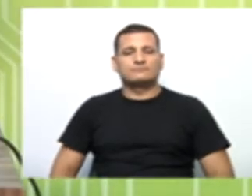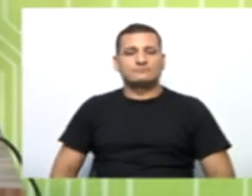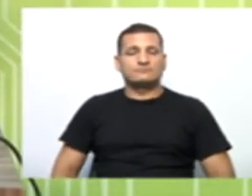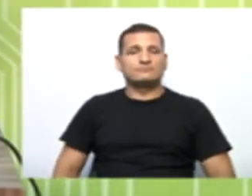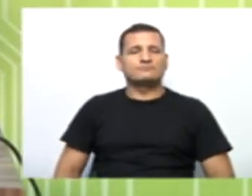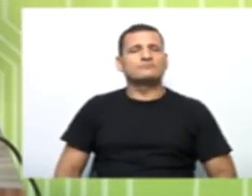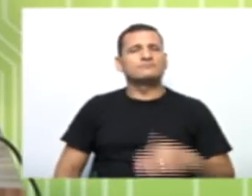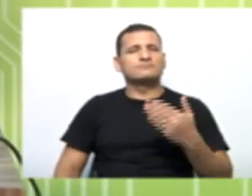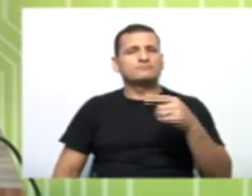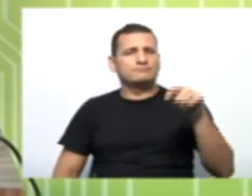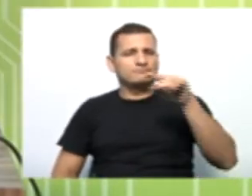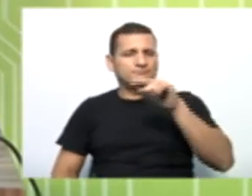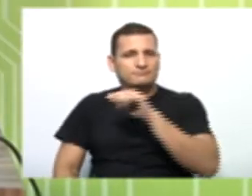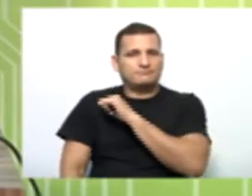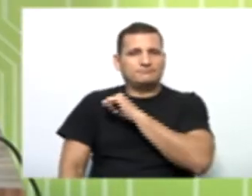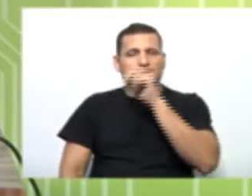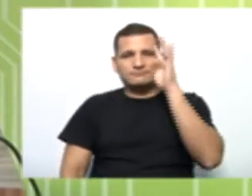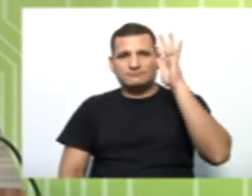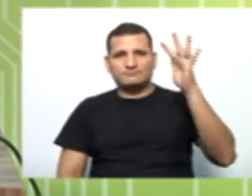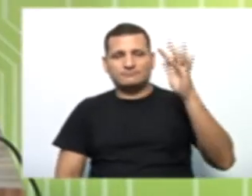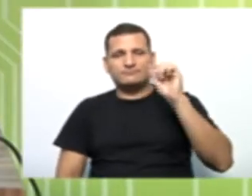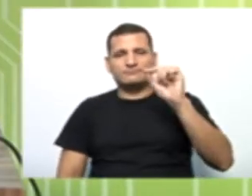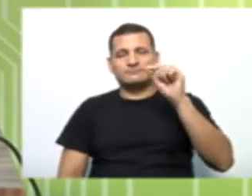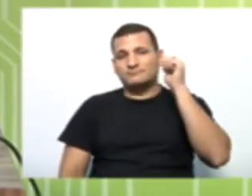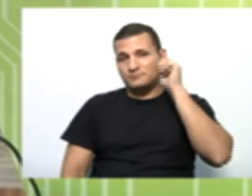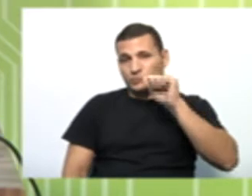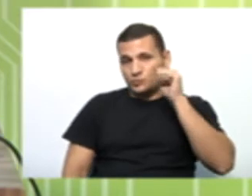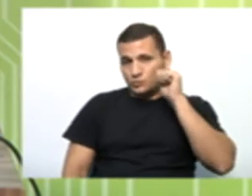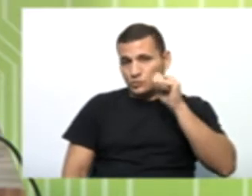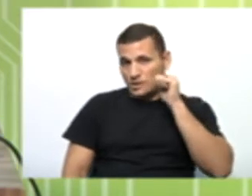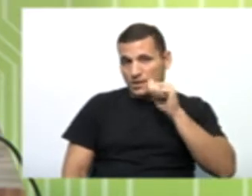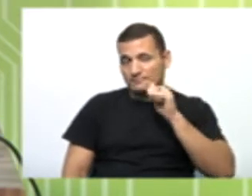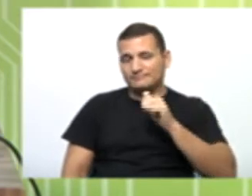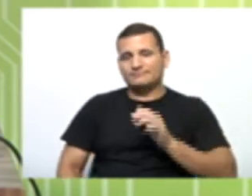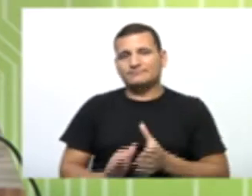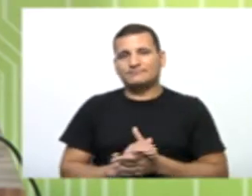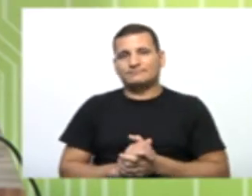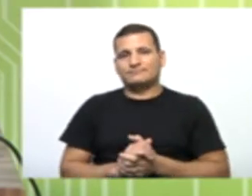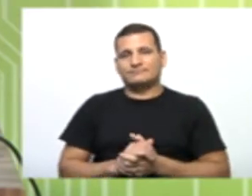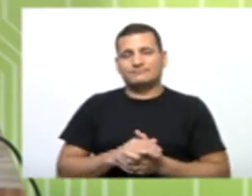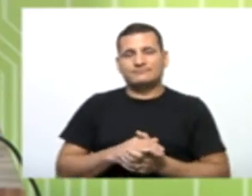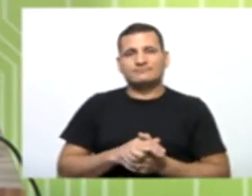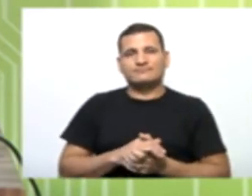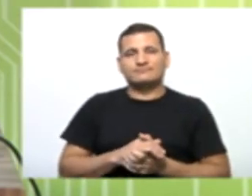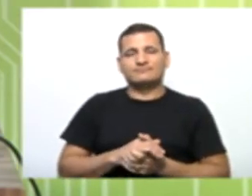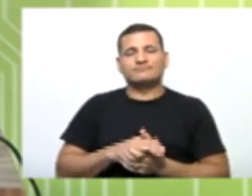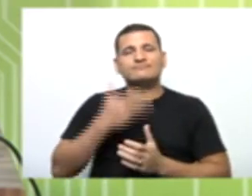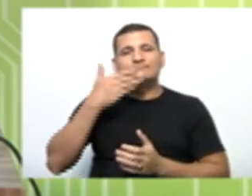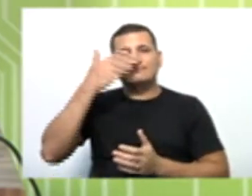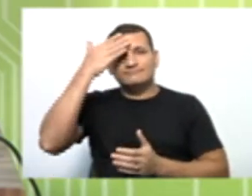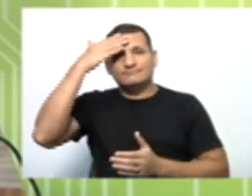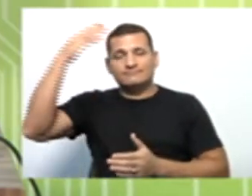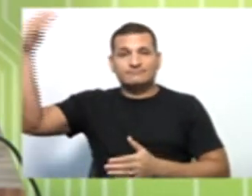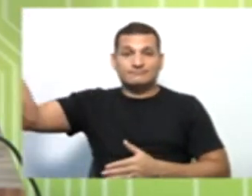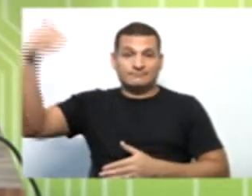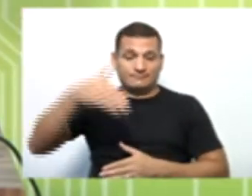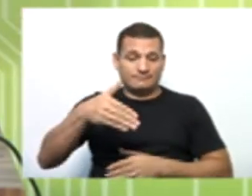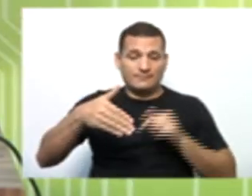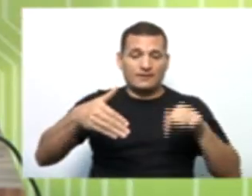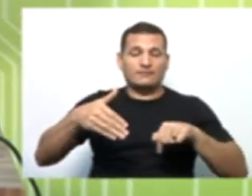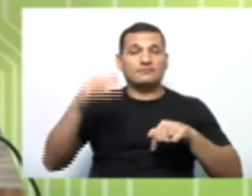alunos, imaginem vocês uma mulher muçulmana de um país árabe, chegando ao Brasil e vendo